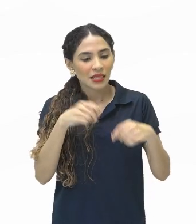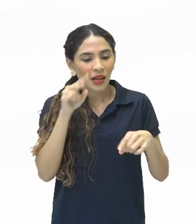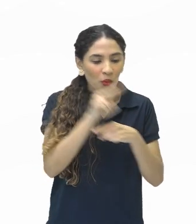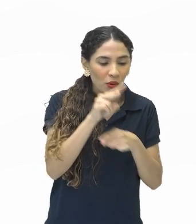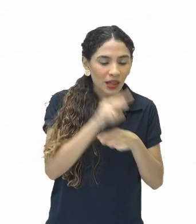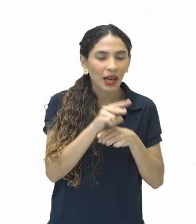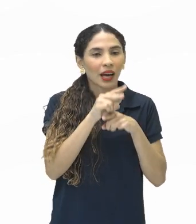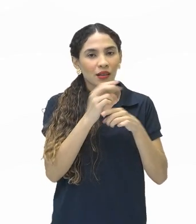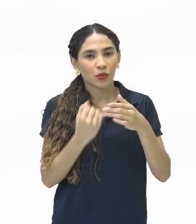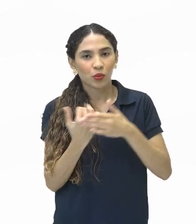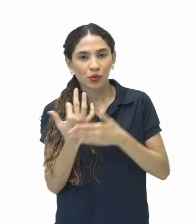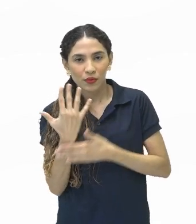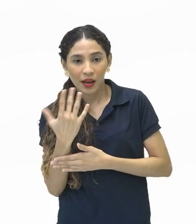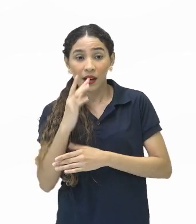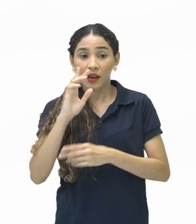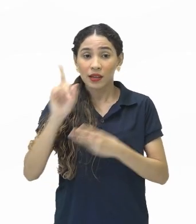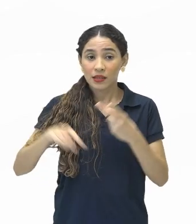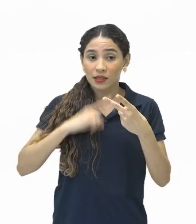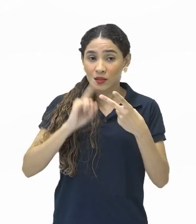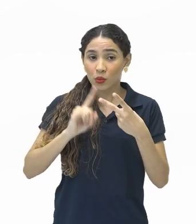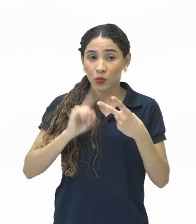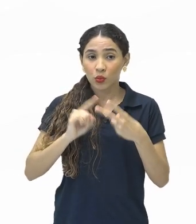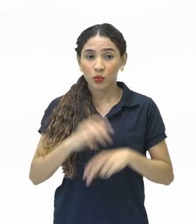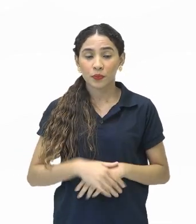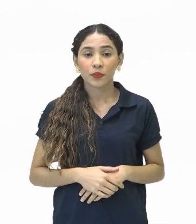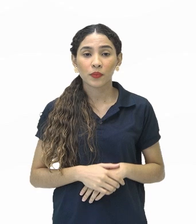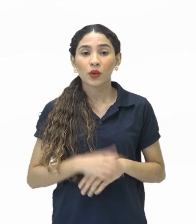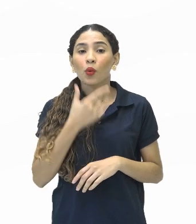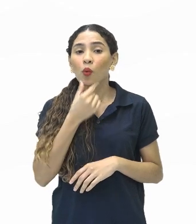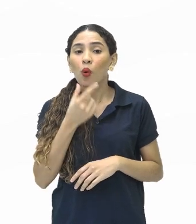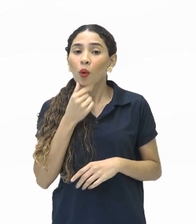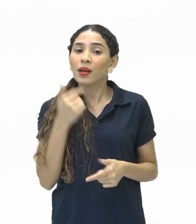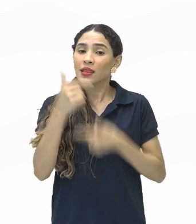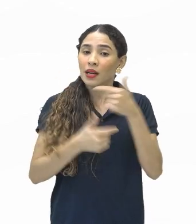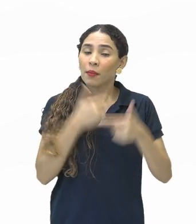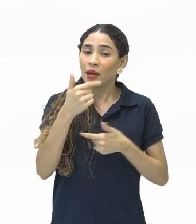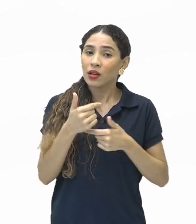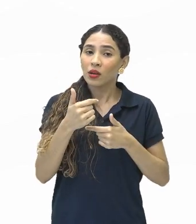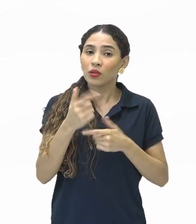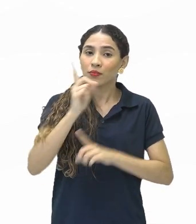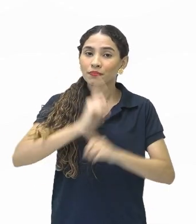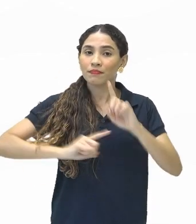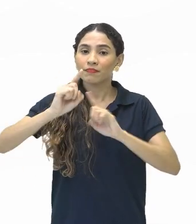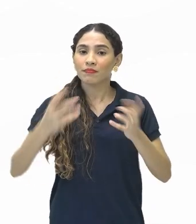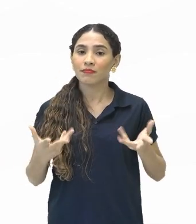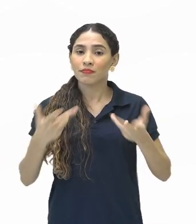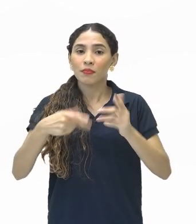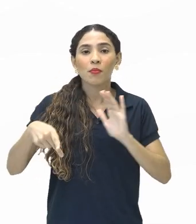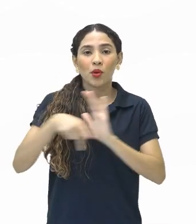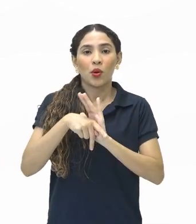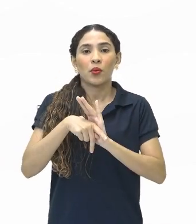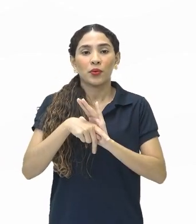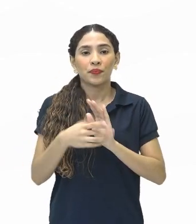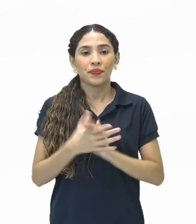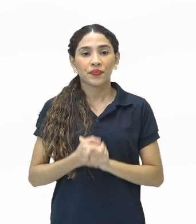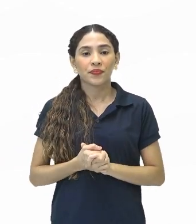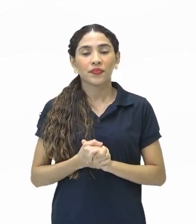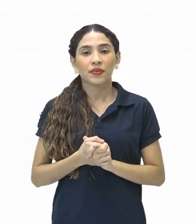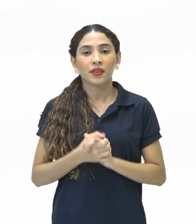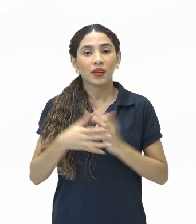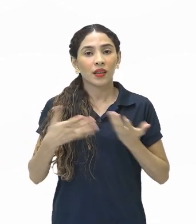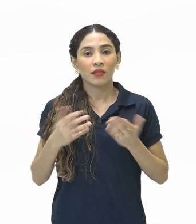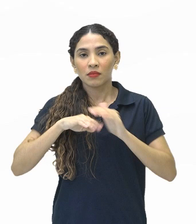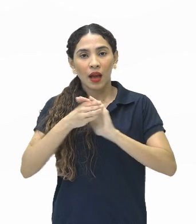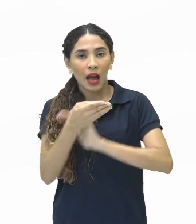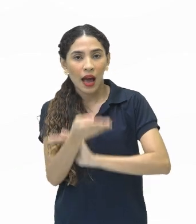para cultivar. Segundo, letra B, o homem trabalhando se aperfeiçoa a si próprio. Né? O